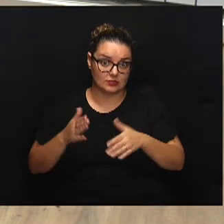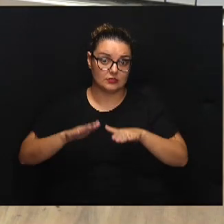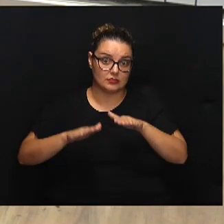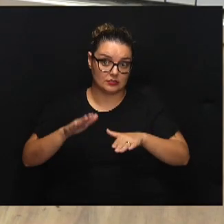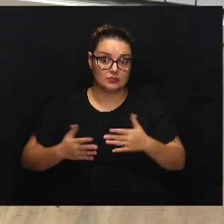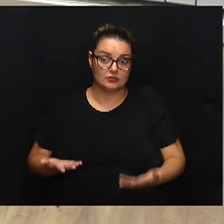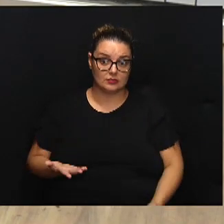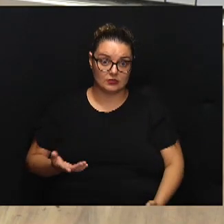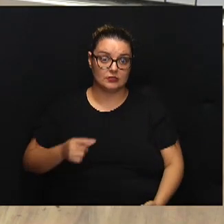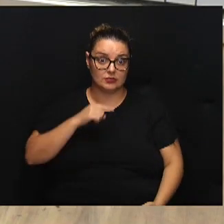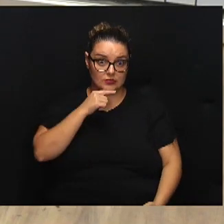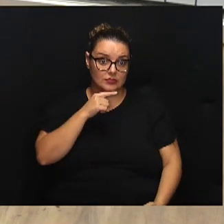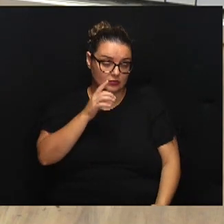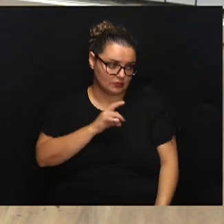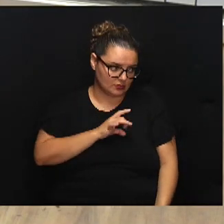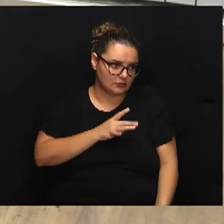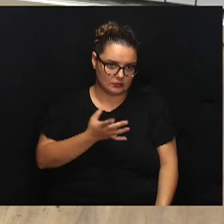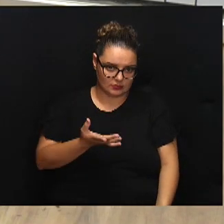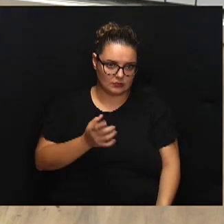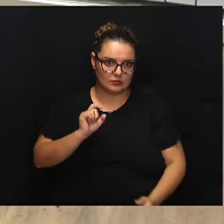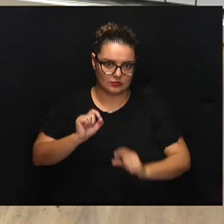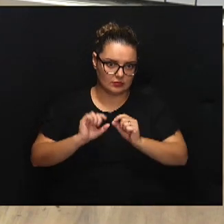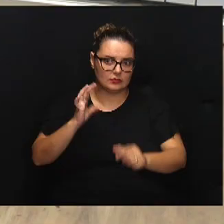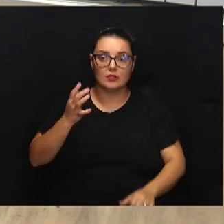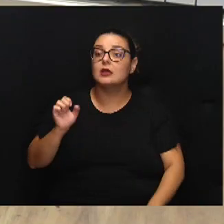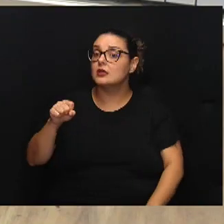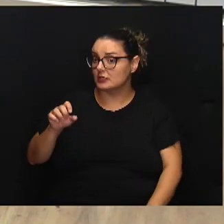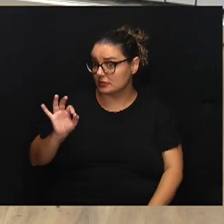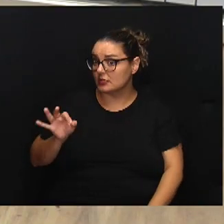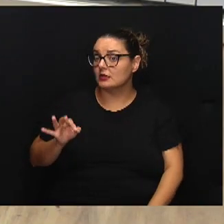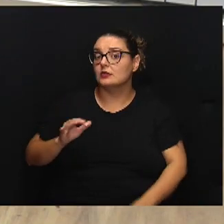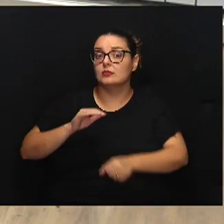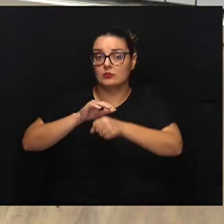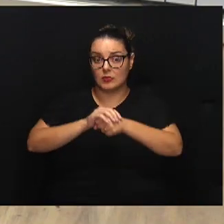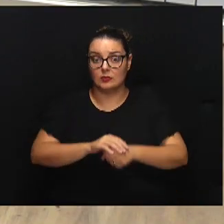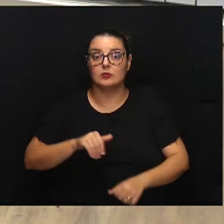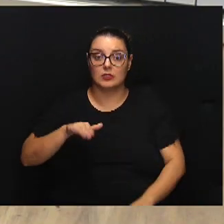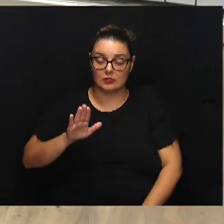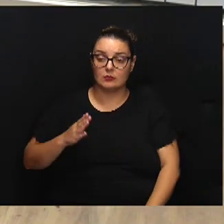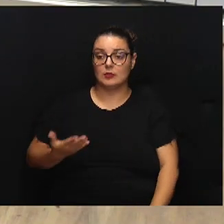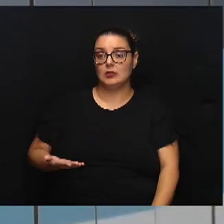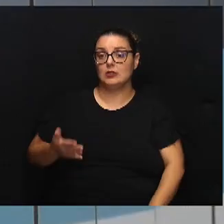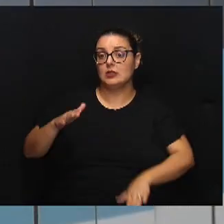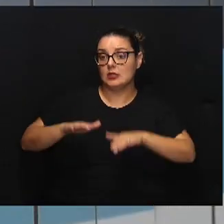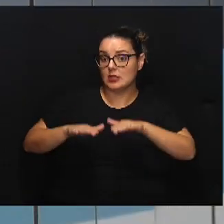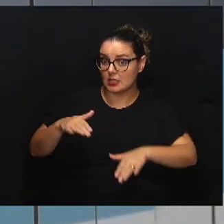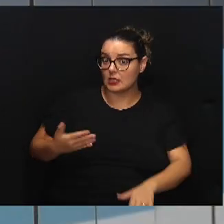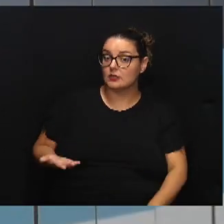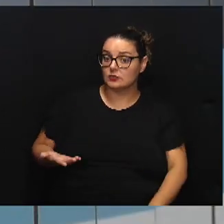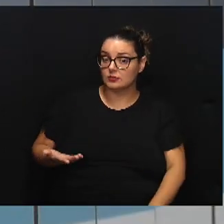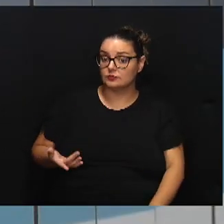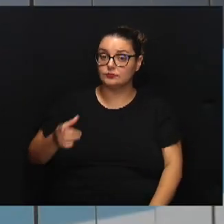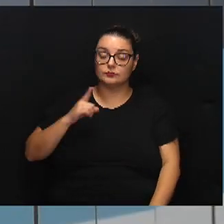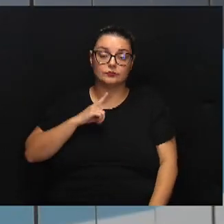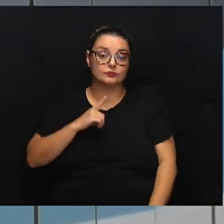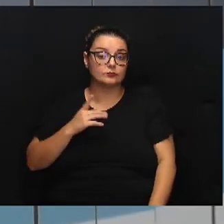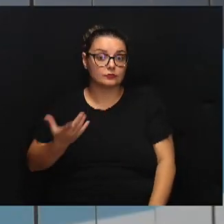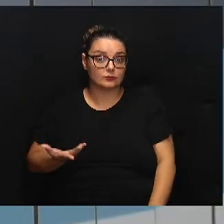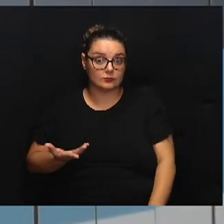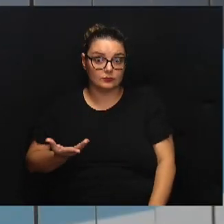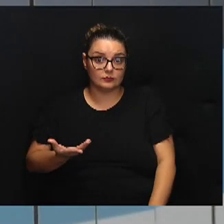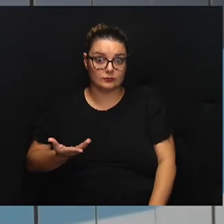já está em dúvida e com medo, né, do que vai acontecer. Exatamente, uma pressão a mais, e muitas vezes você tem